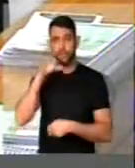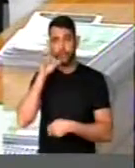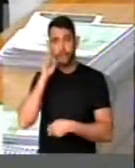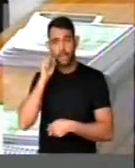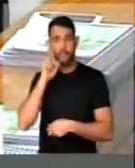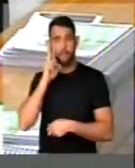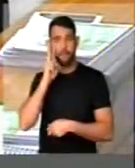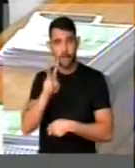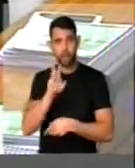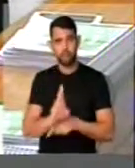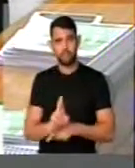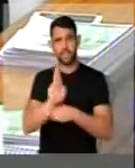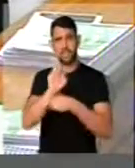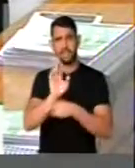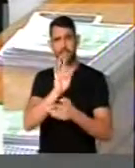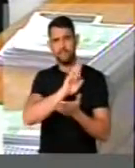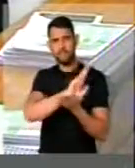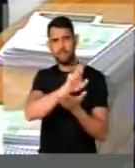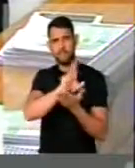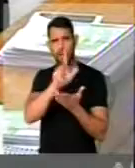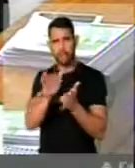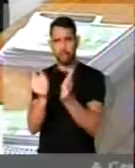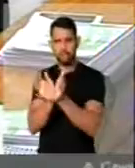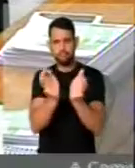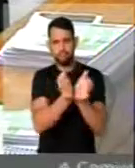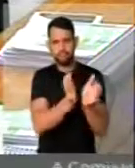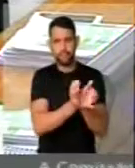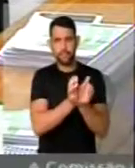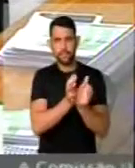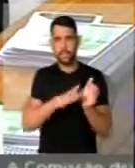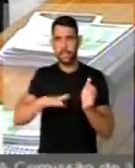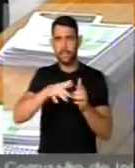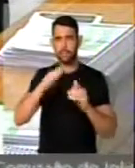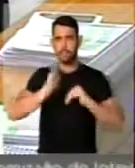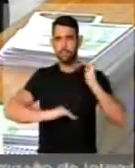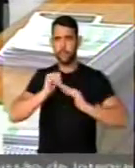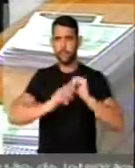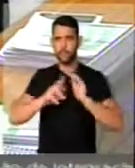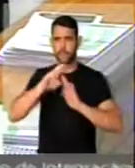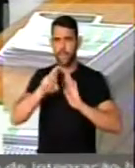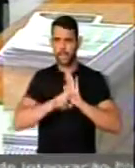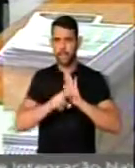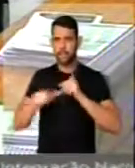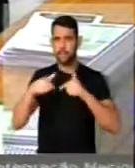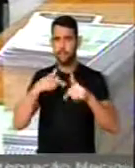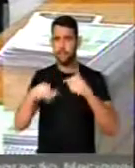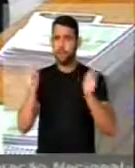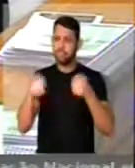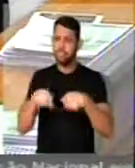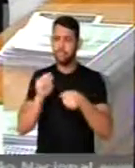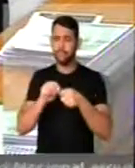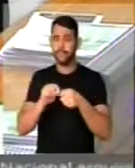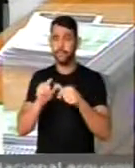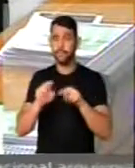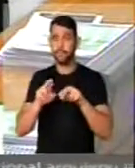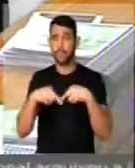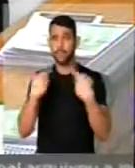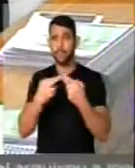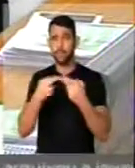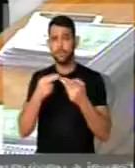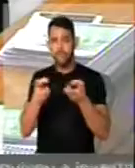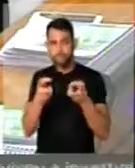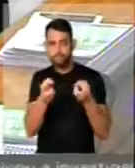aqui representantes de todas as áreas relativas às questões trabalhistas no Brasil e puderam fazer